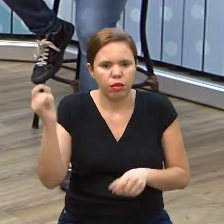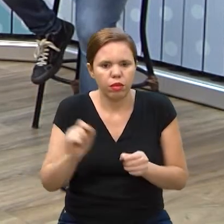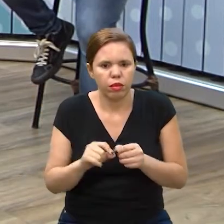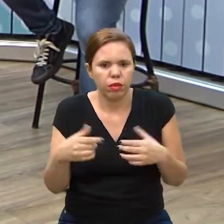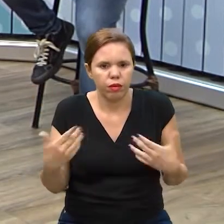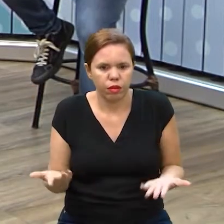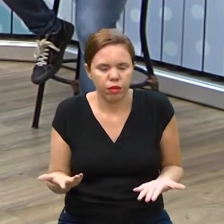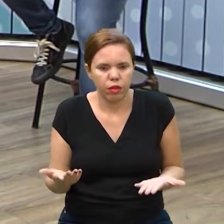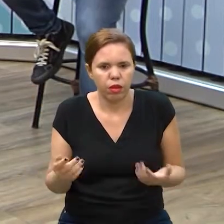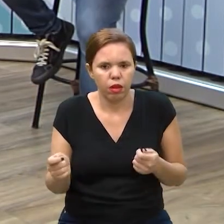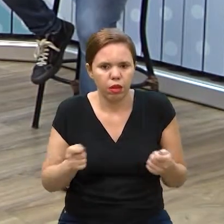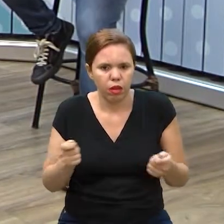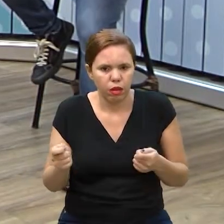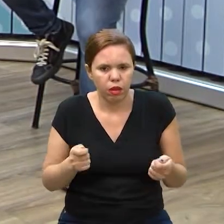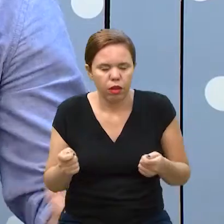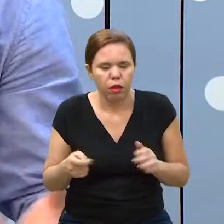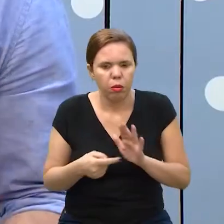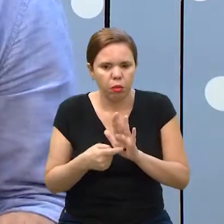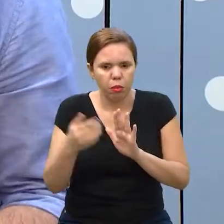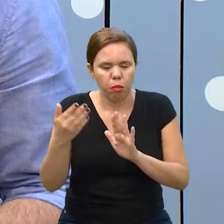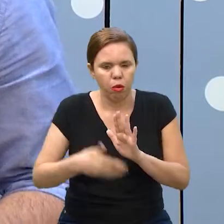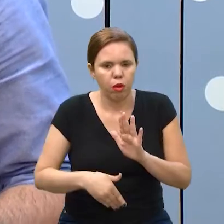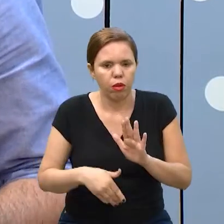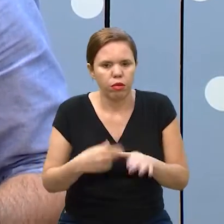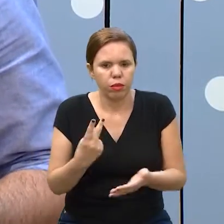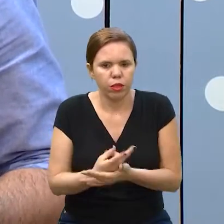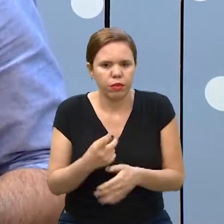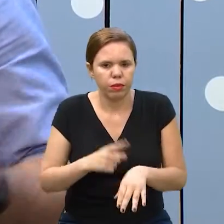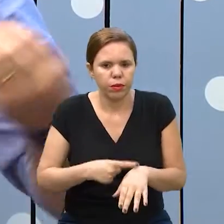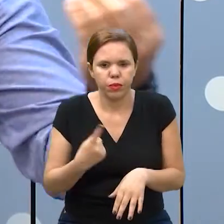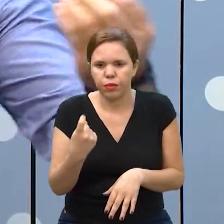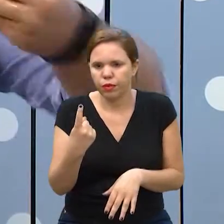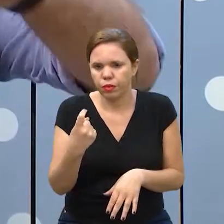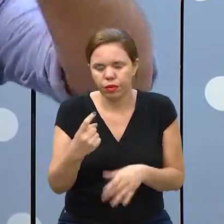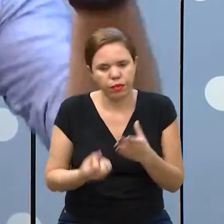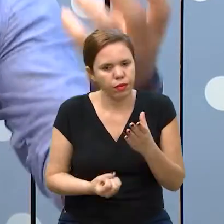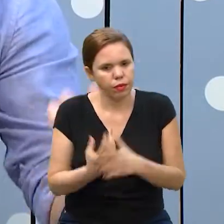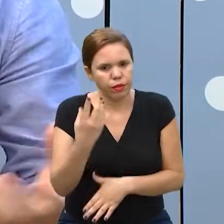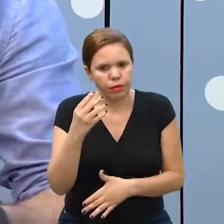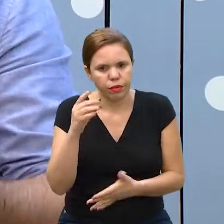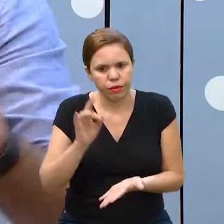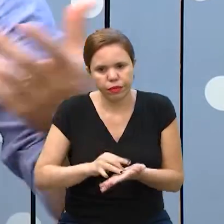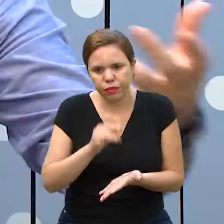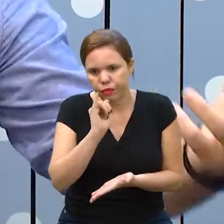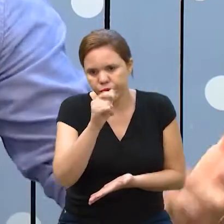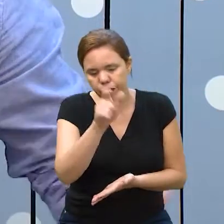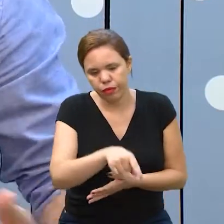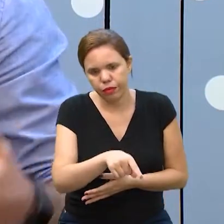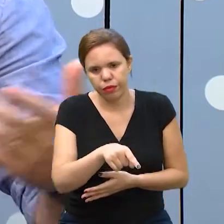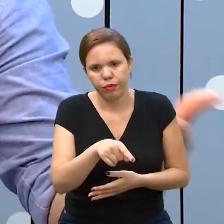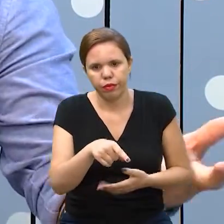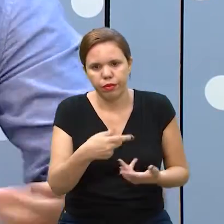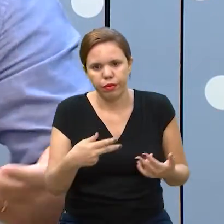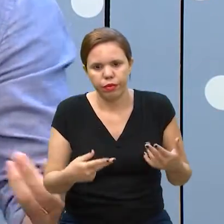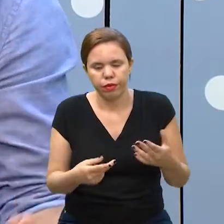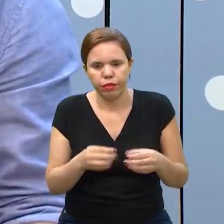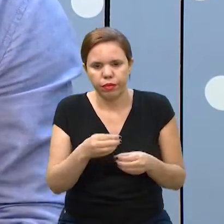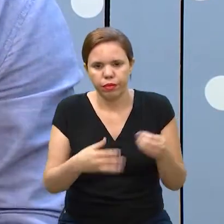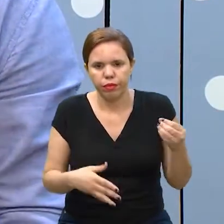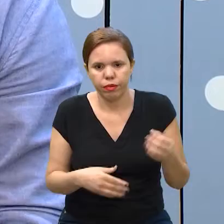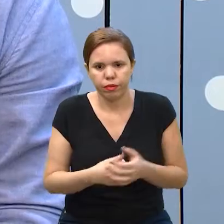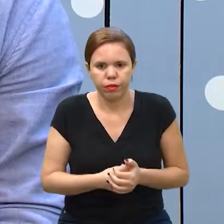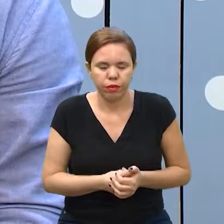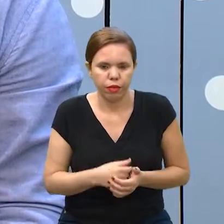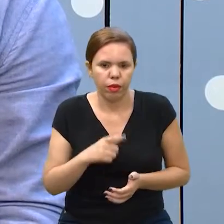que ele faça, porque ele baliza um pouco, mas ao mesmo tempo ele não é um único fator para dizer se aquele influenciador ou se aquele produtor de